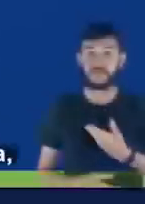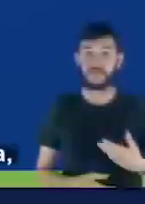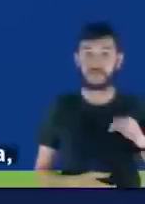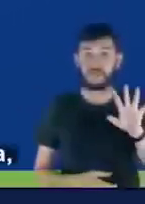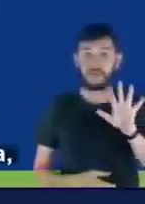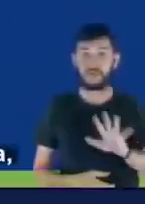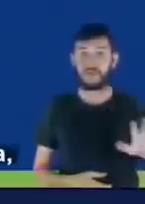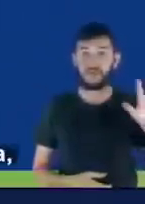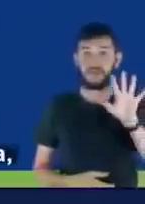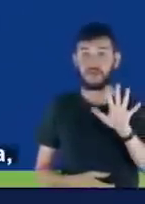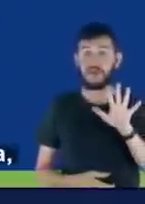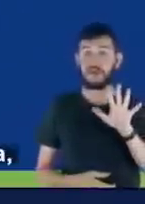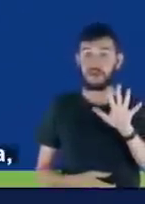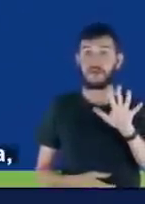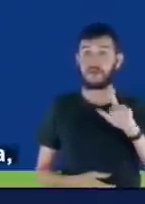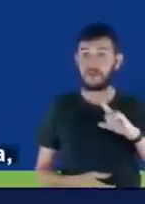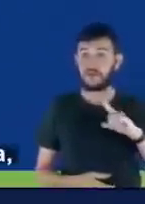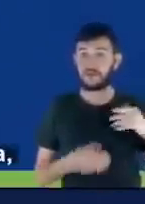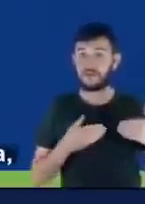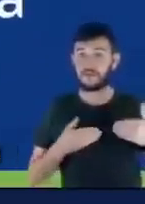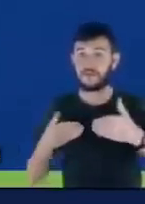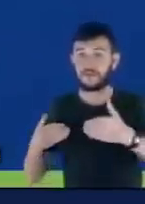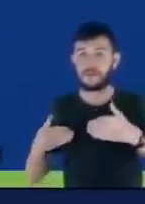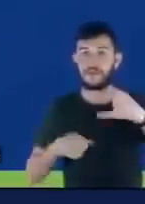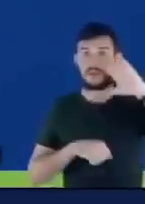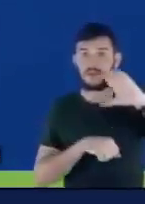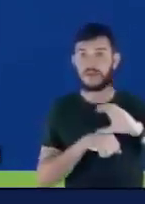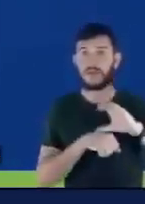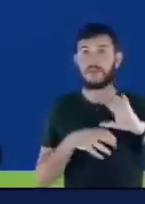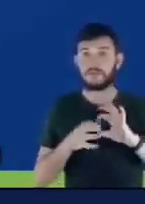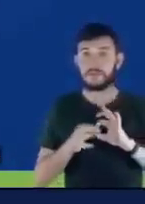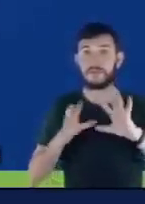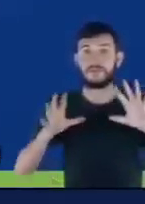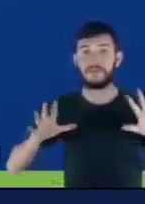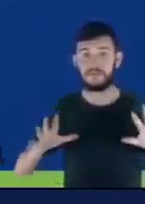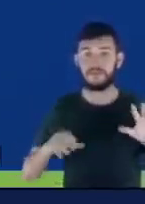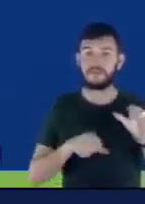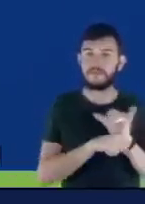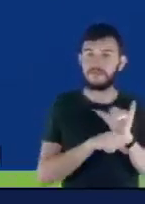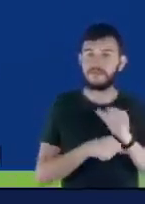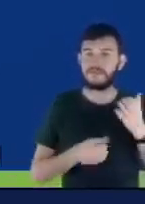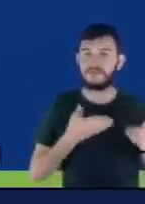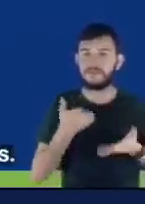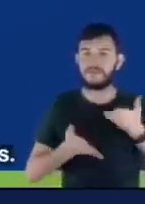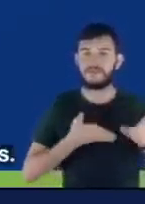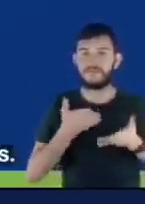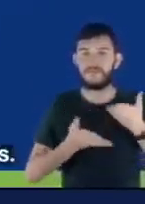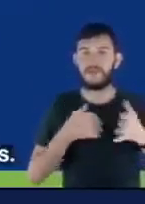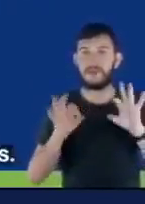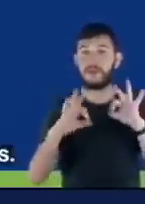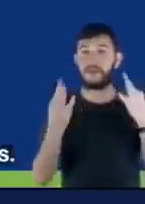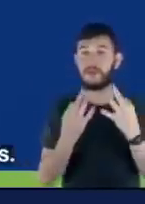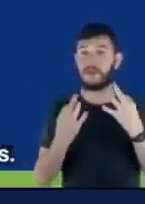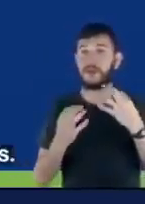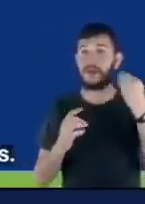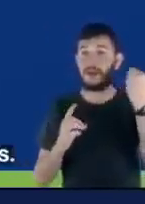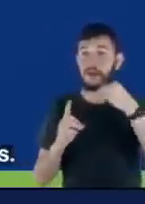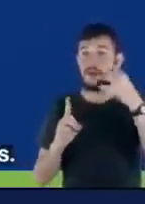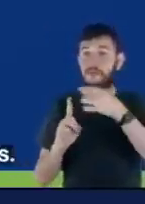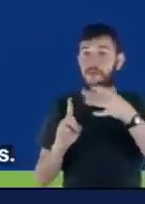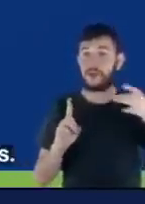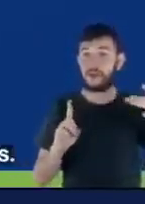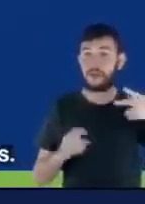O governo federal, através do Ministério da Cidadania, está disponibilizando mais um canal de atendimento para as famílias em situação